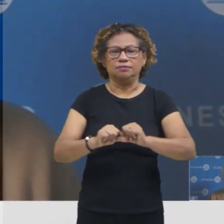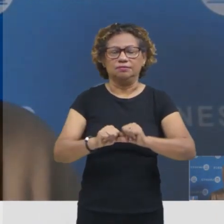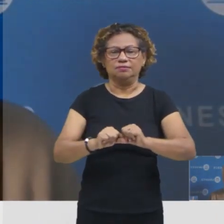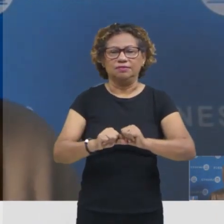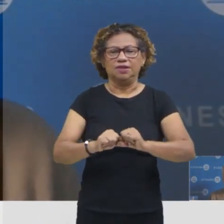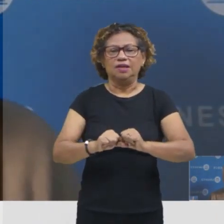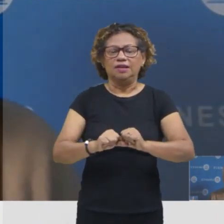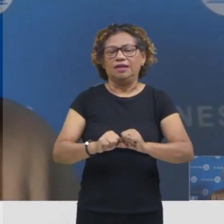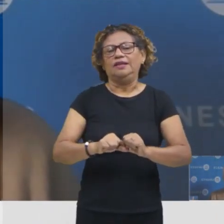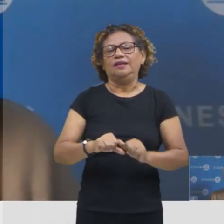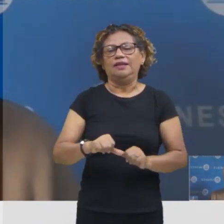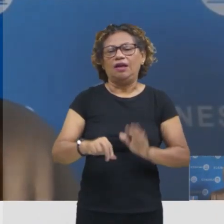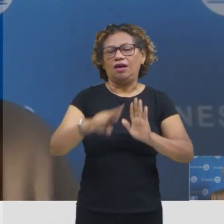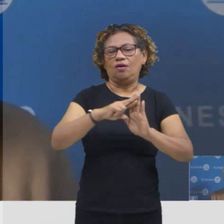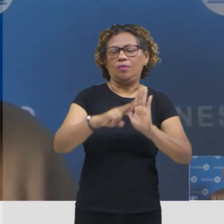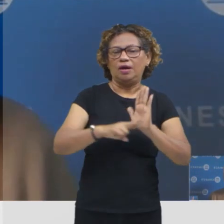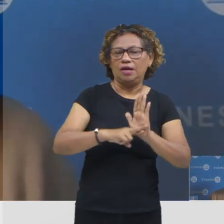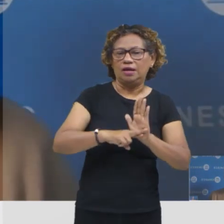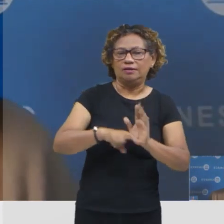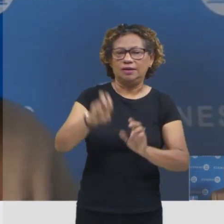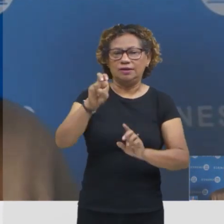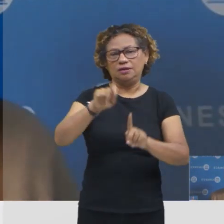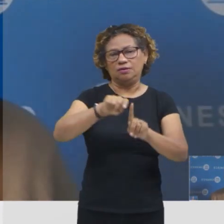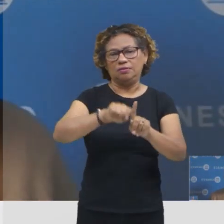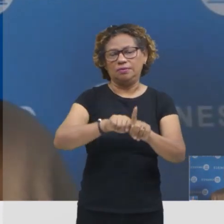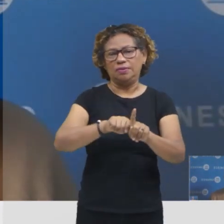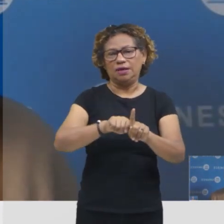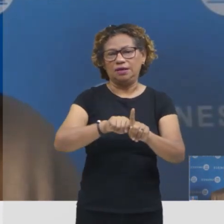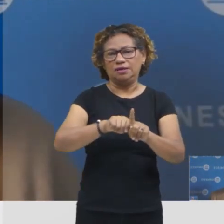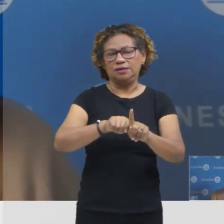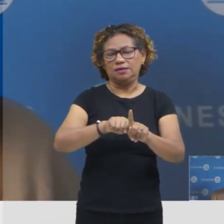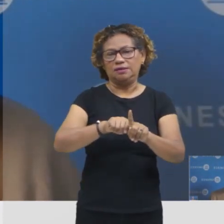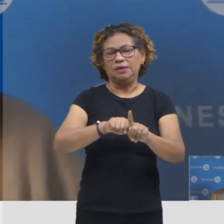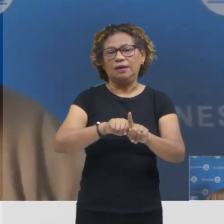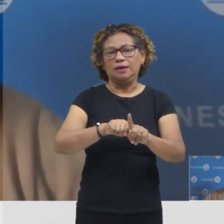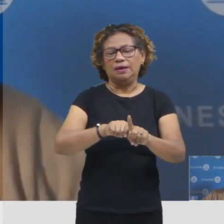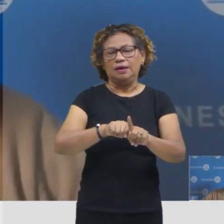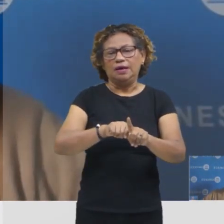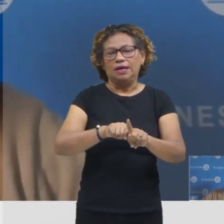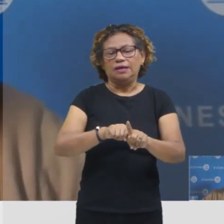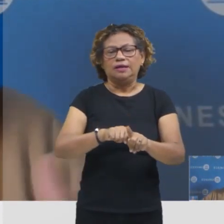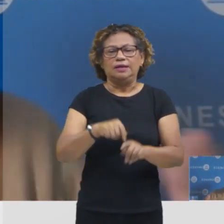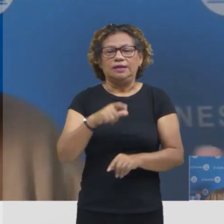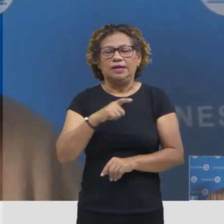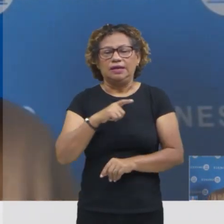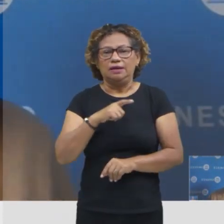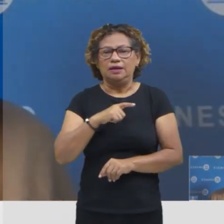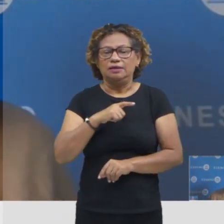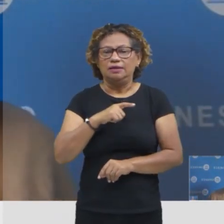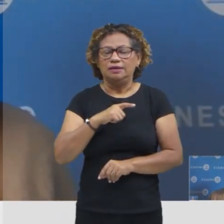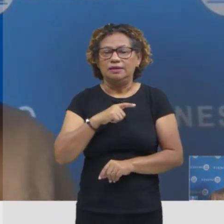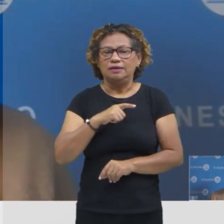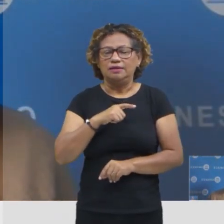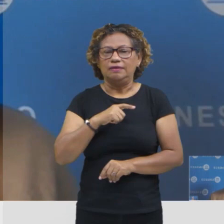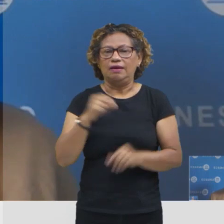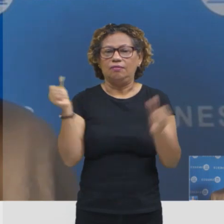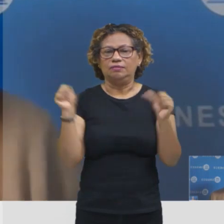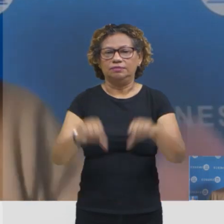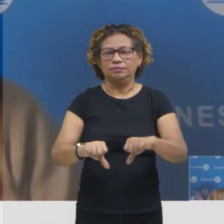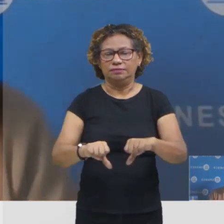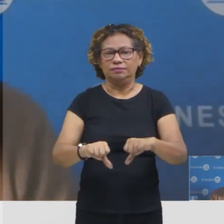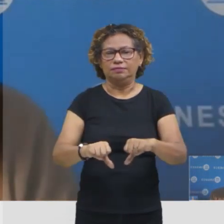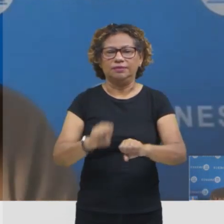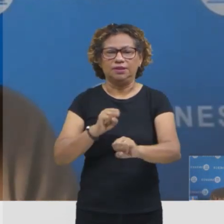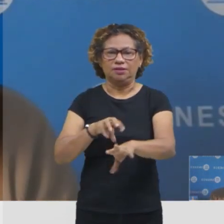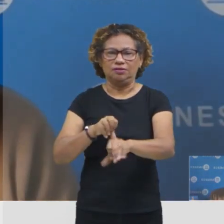da educação daqui a 5 ou 6 meses. Era o que mais faltava. Seria um enorme empobrecimento da educação.